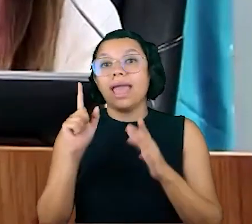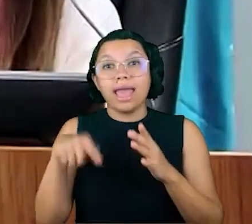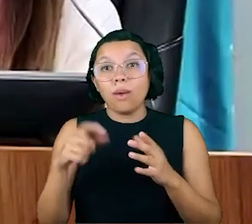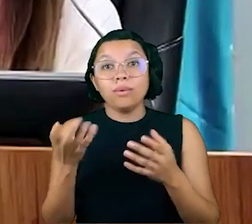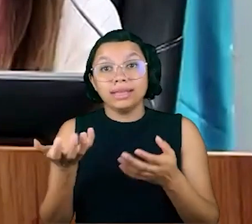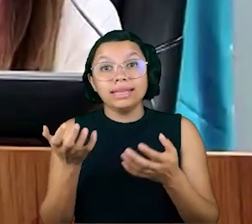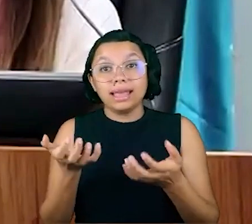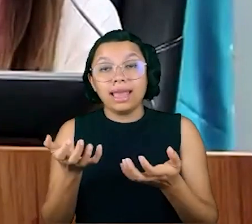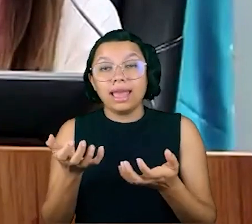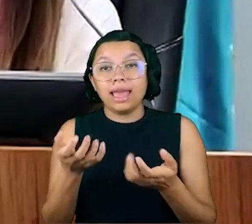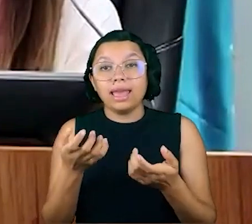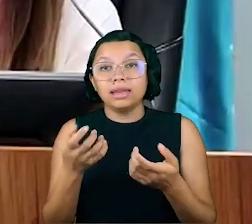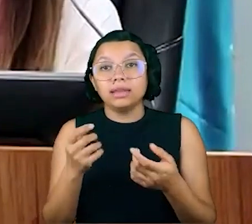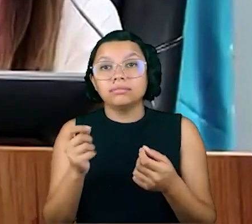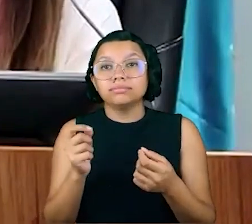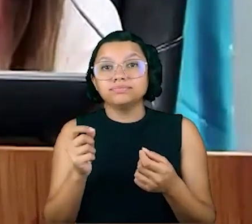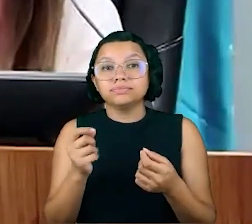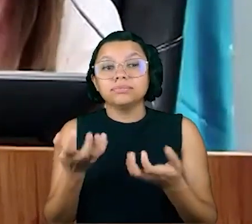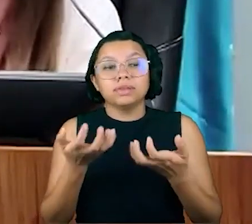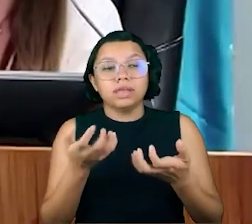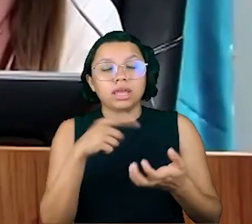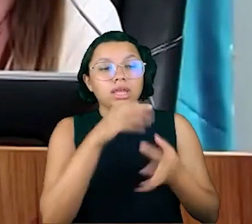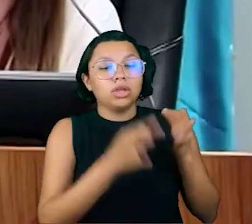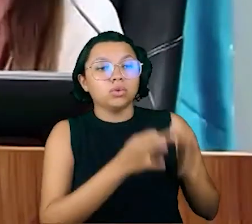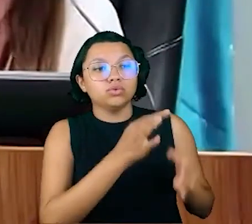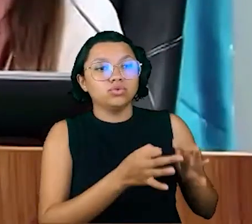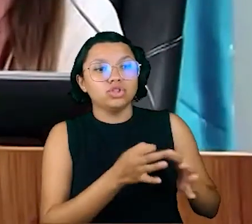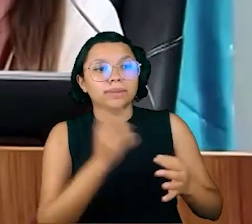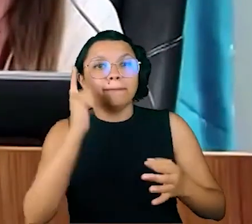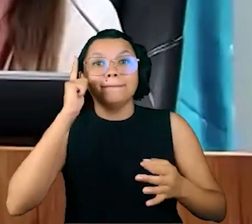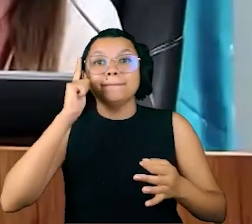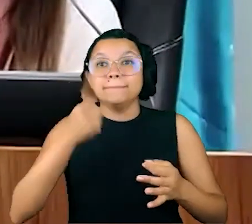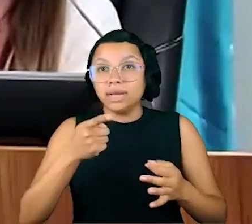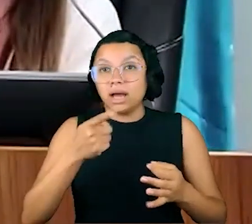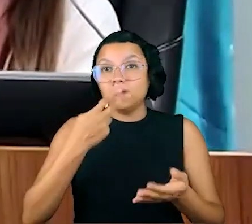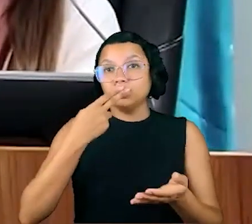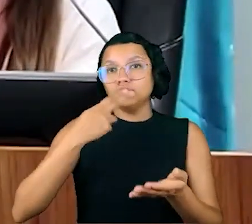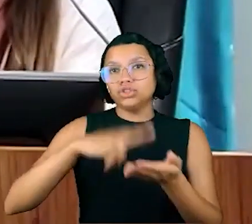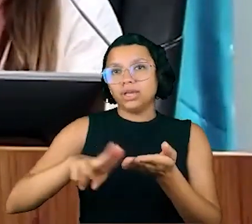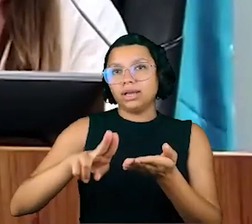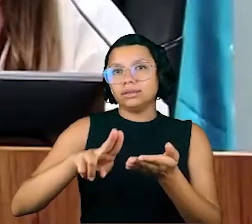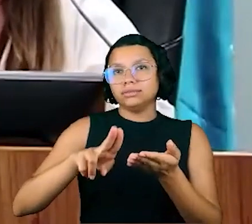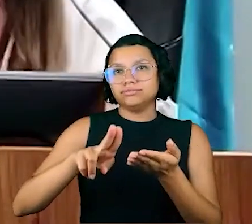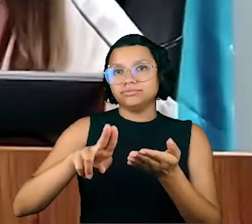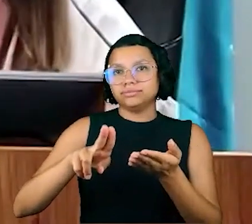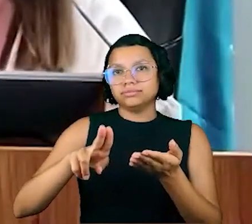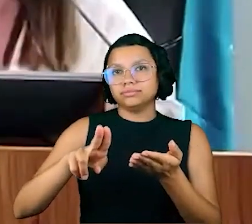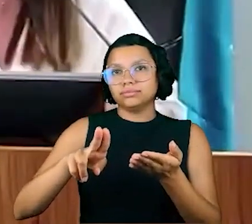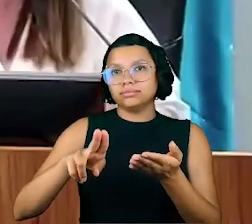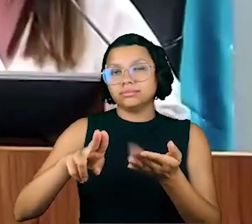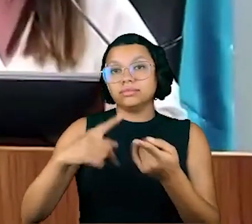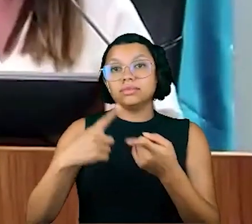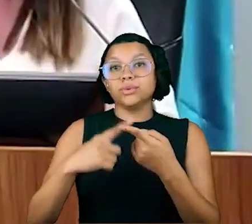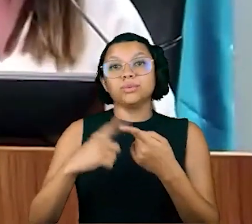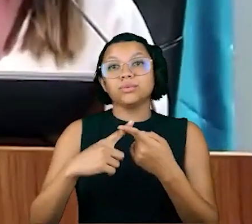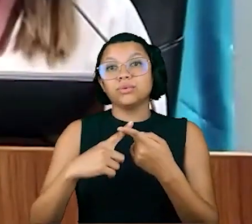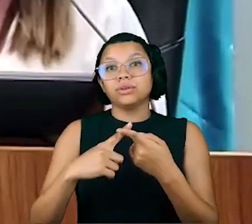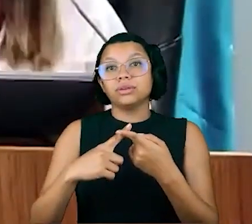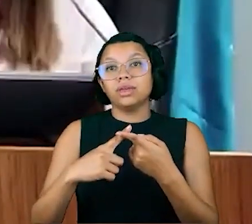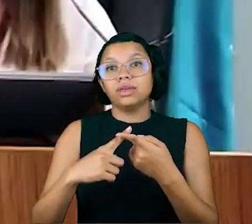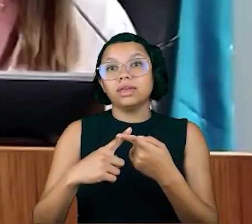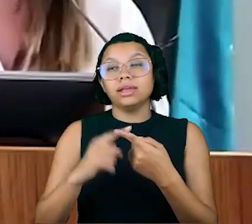desejam. Eles querem que o judiciário mande a carta, porque